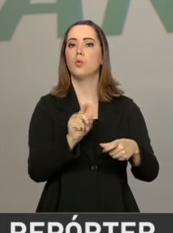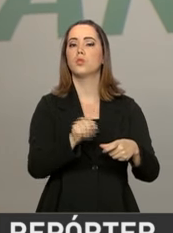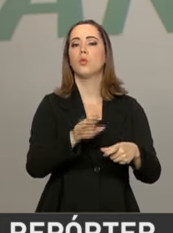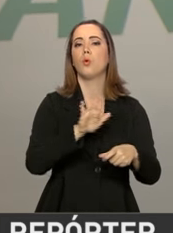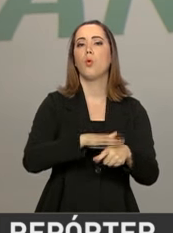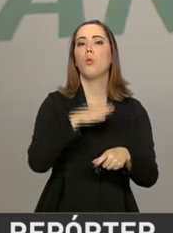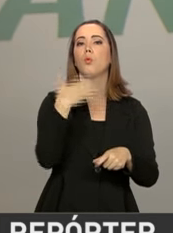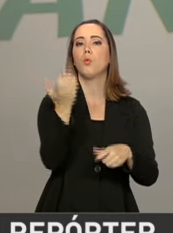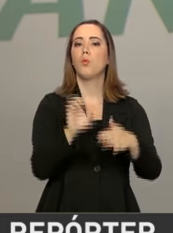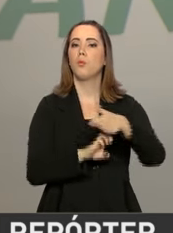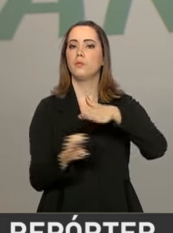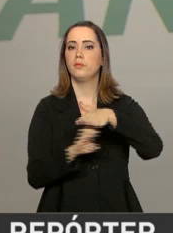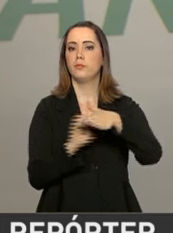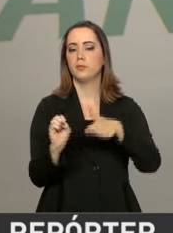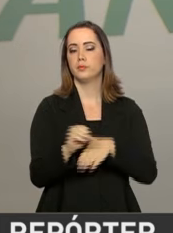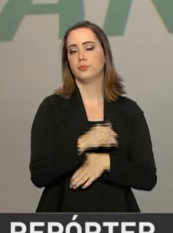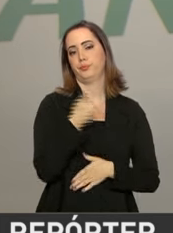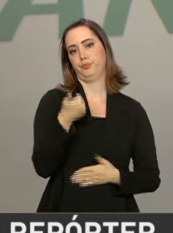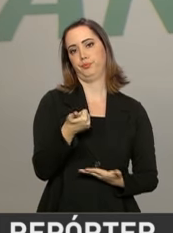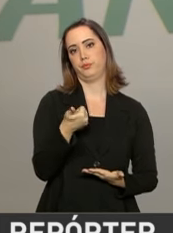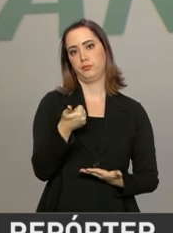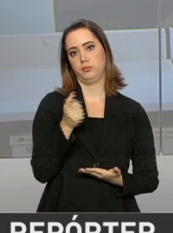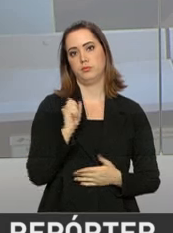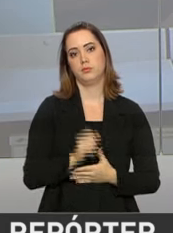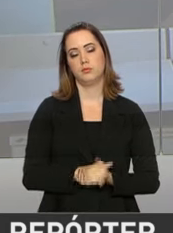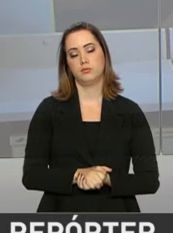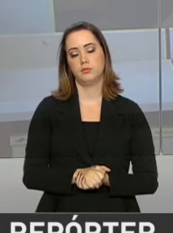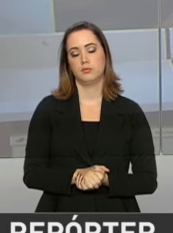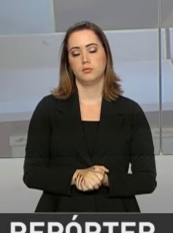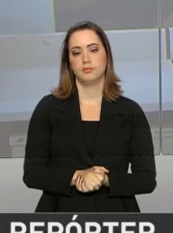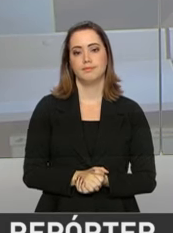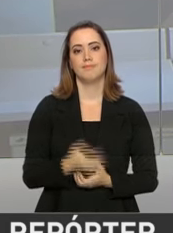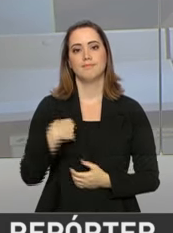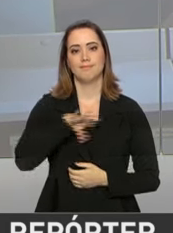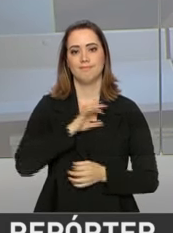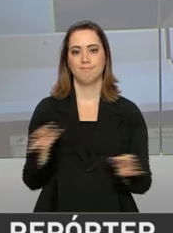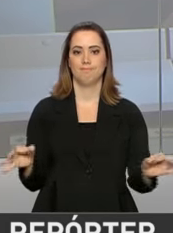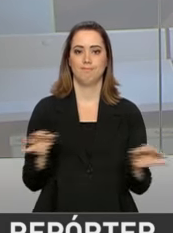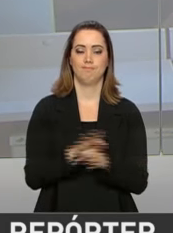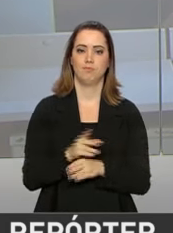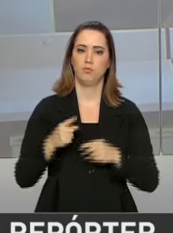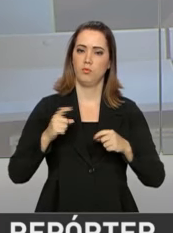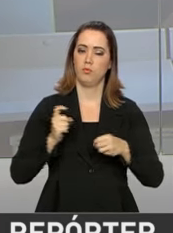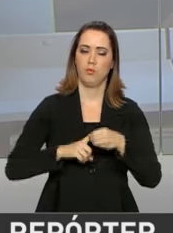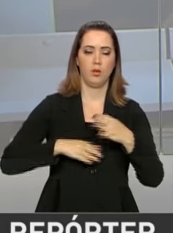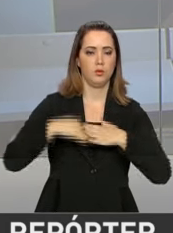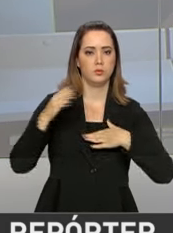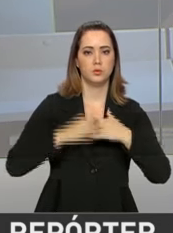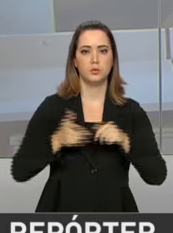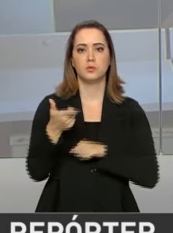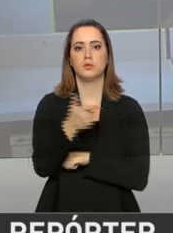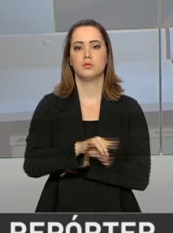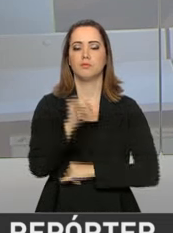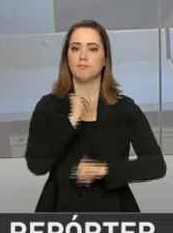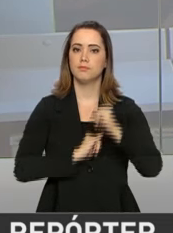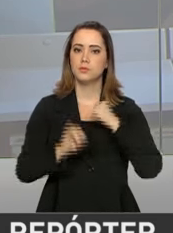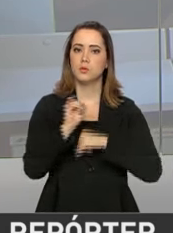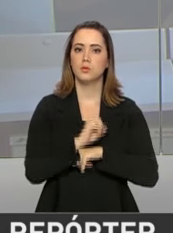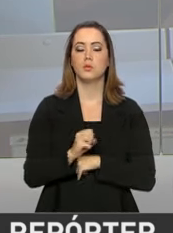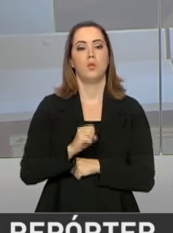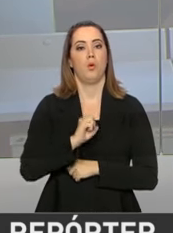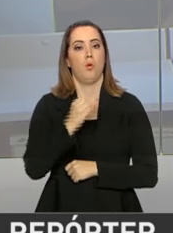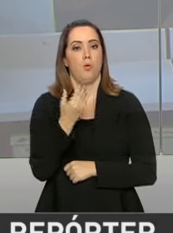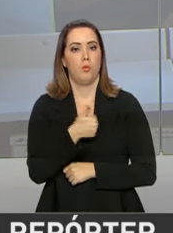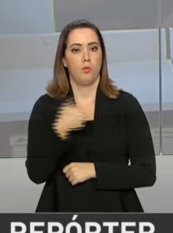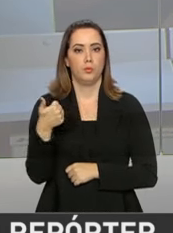intensidade dos sinais das operadoras que estão disponíveis ali. Nós ficamos por aqui, voltamos a qualquer momento com outras informações ou